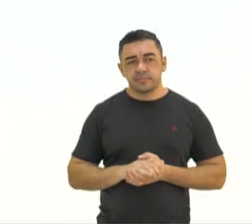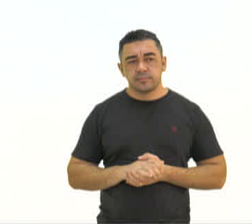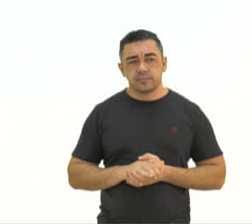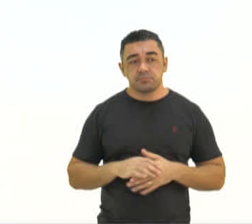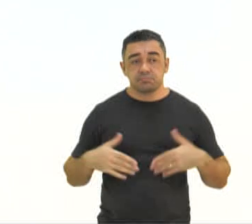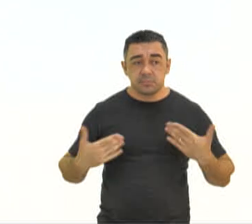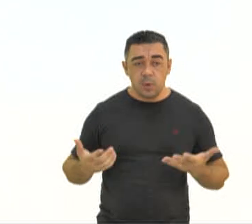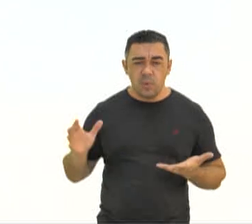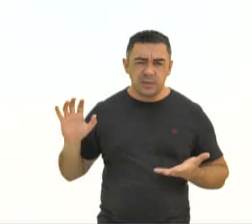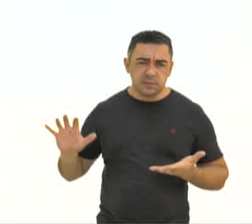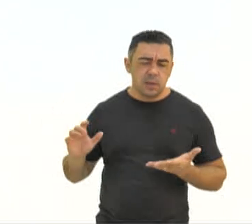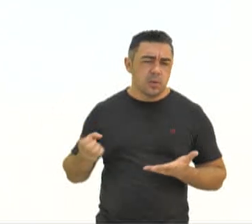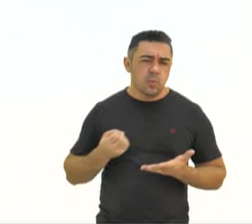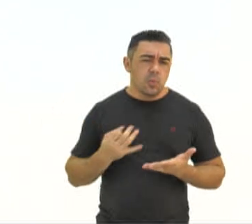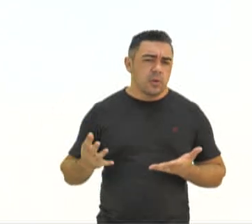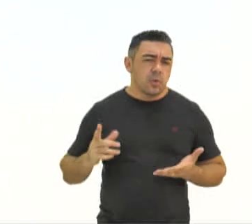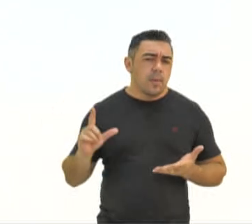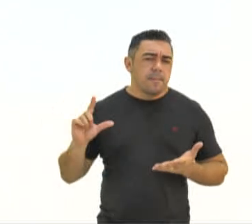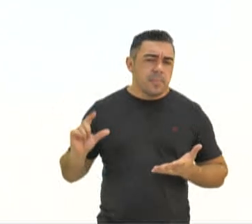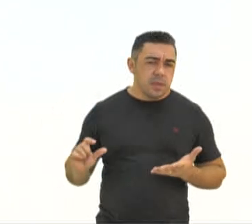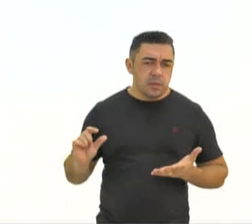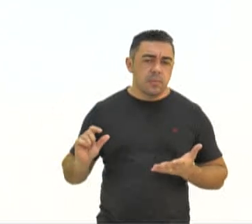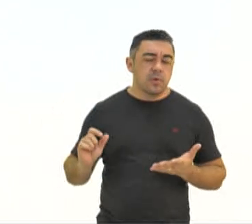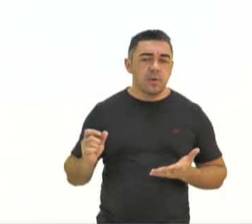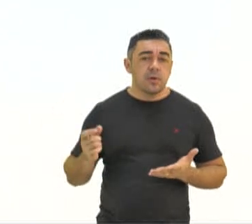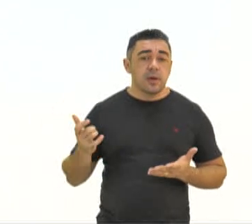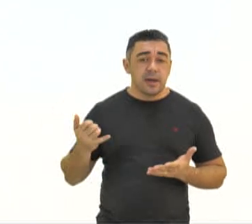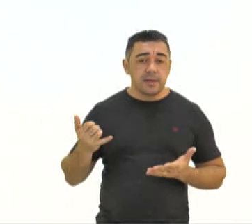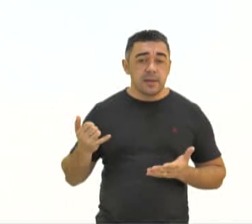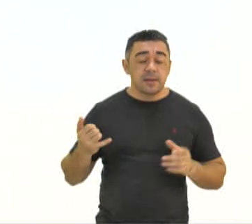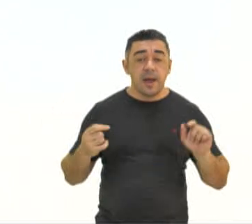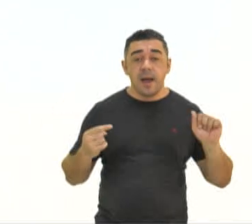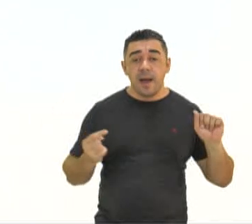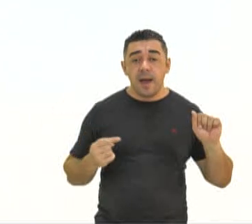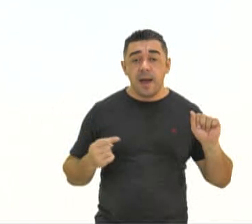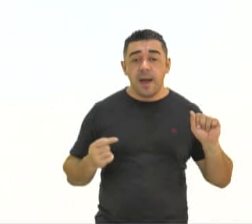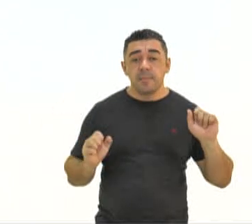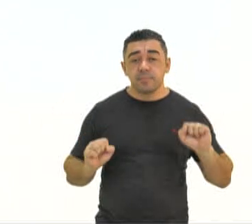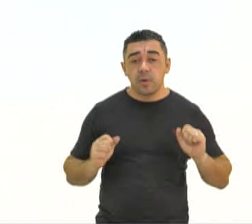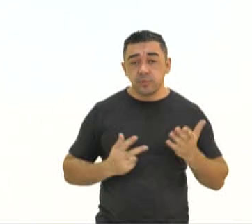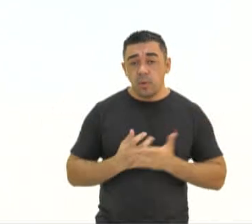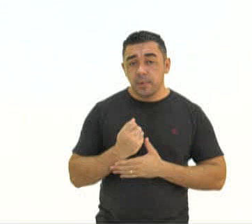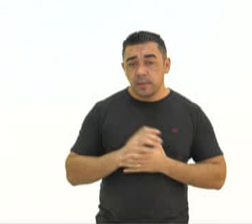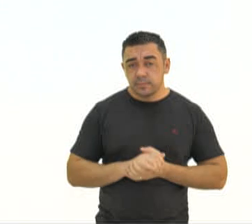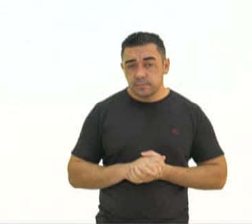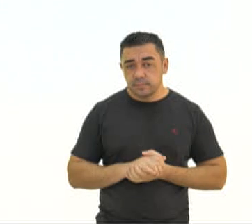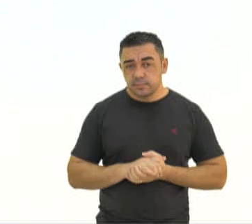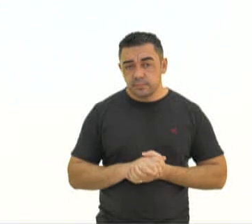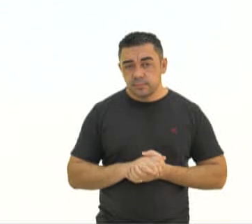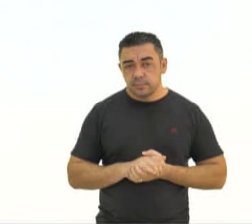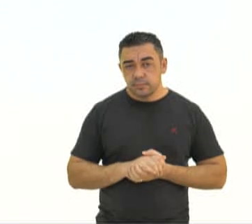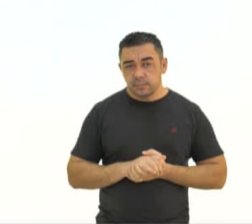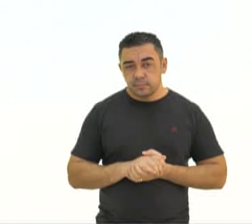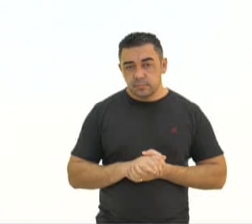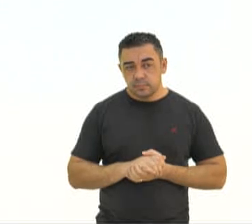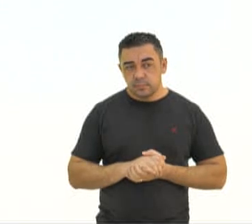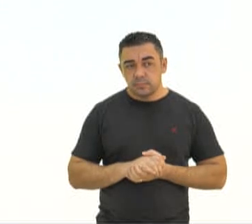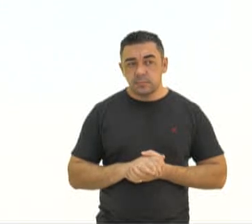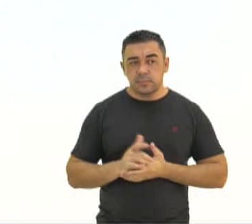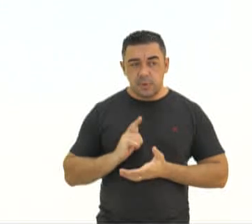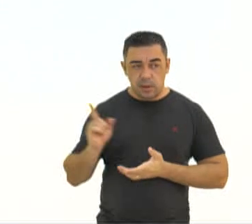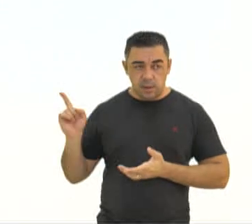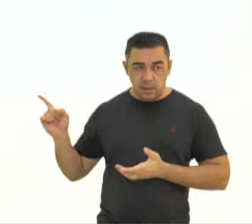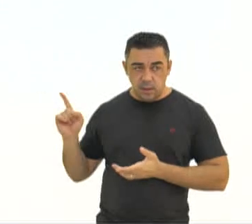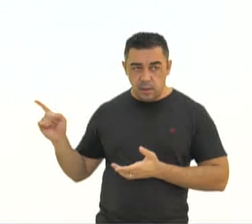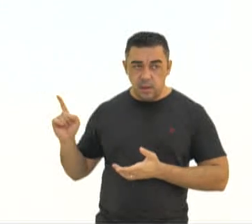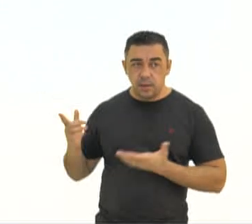Nessas condições, qual o número mínimo de canetas do tipo A ela pode comprar? Então, note que tem um valor